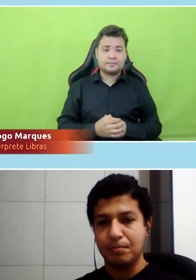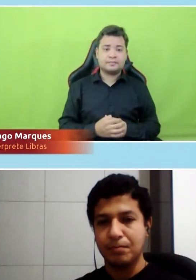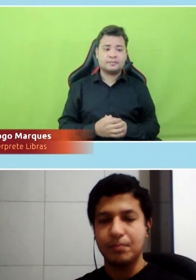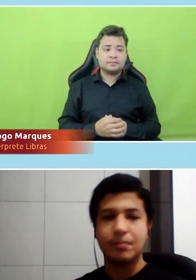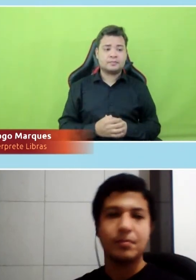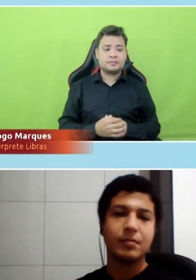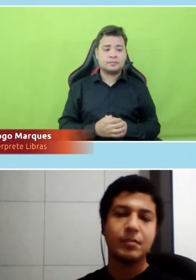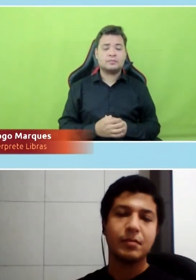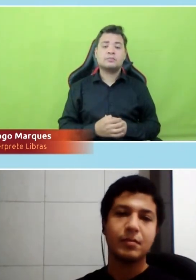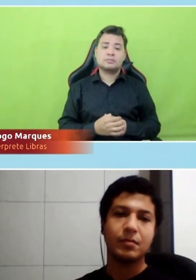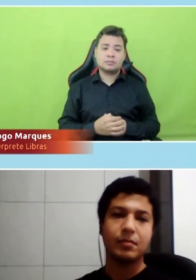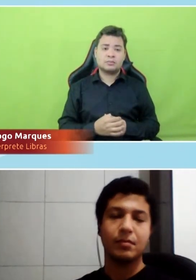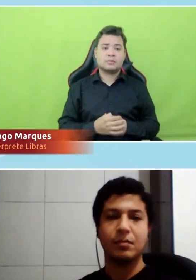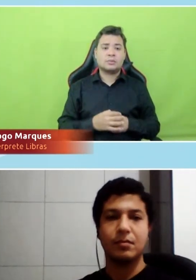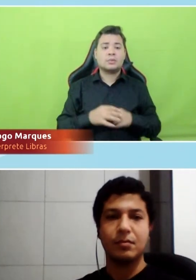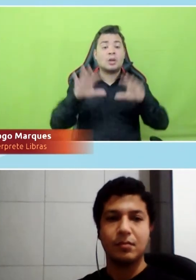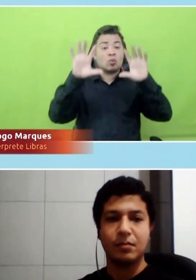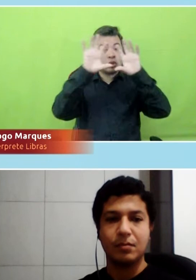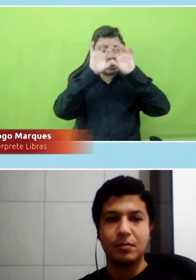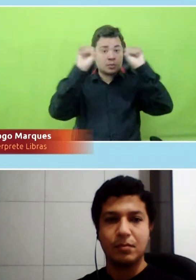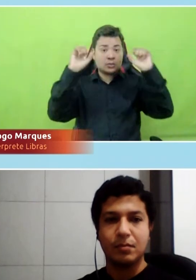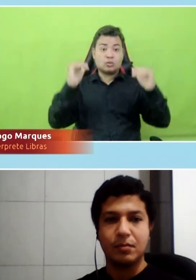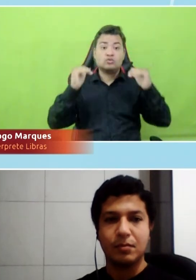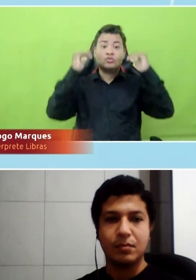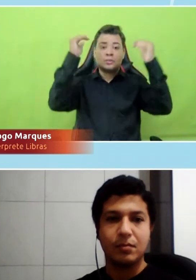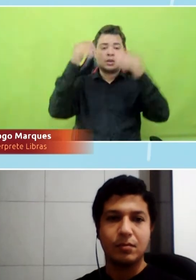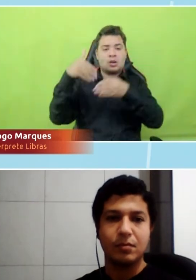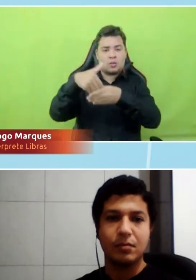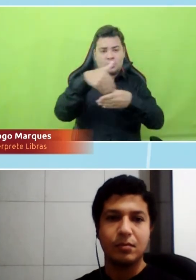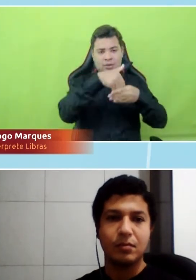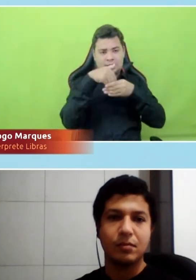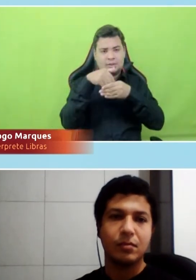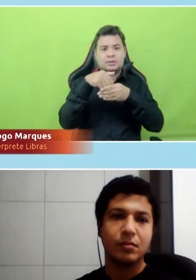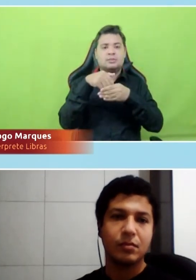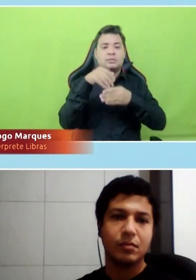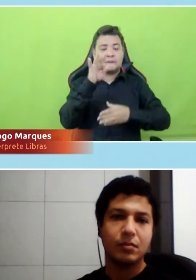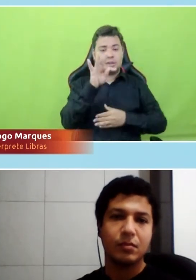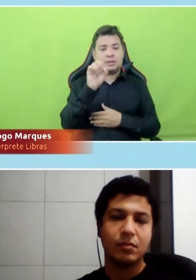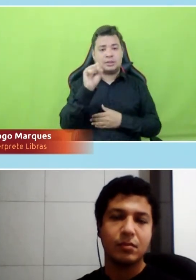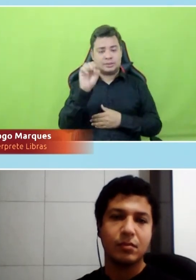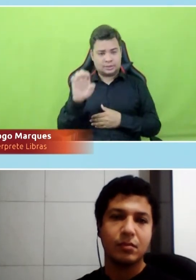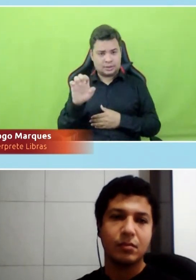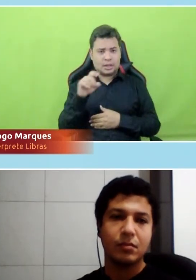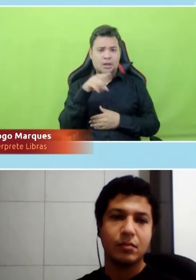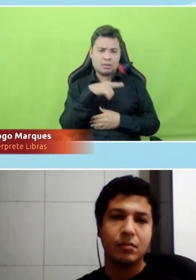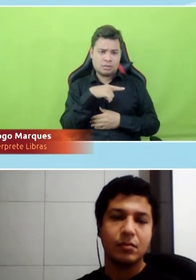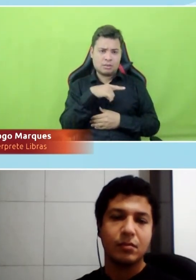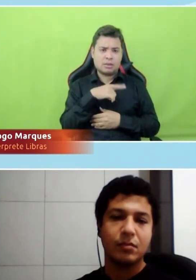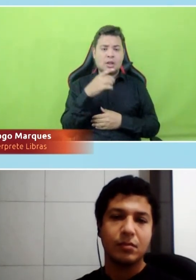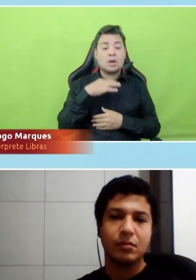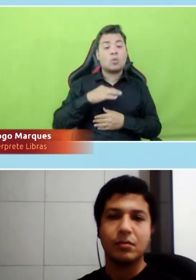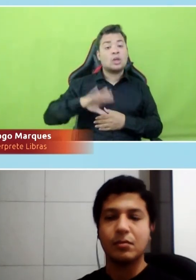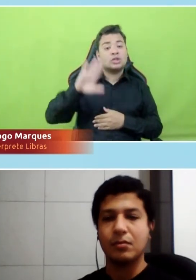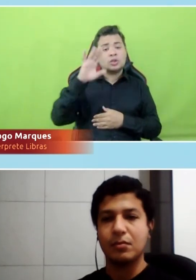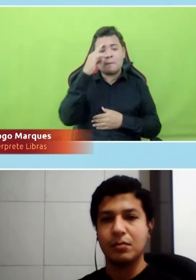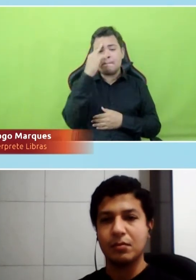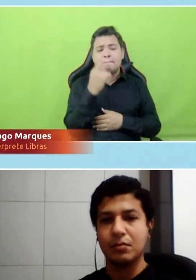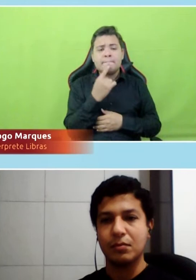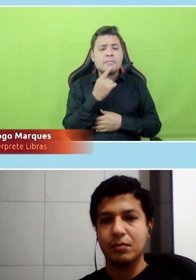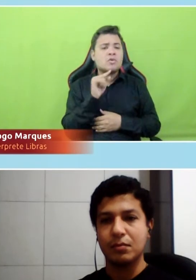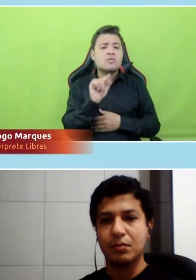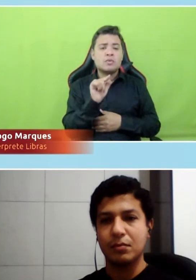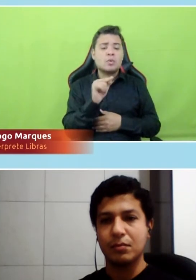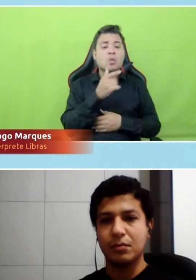o Tribunal Superior Eleitoral, o candidato médio das eleições desse ano é do sexo masculino, tem